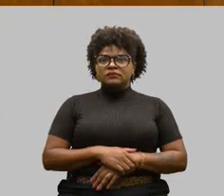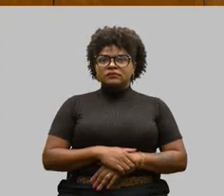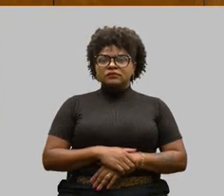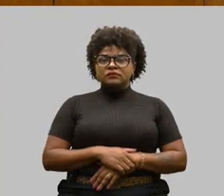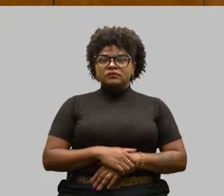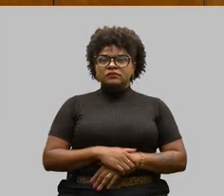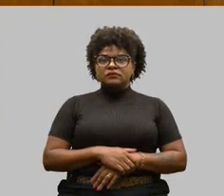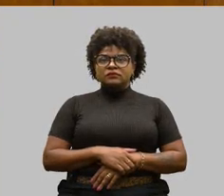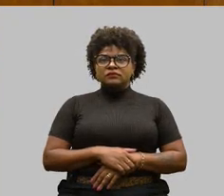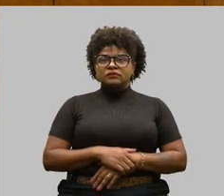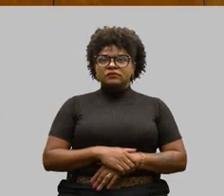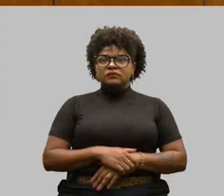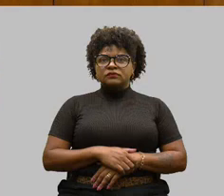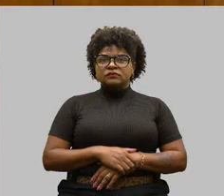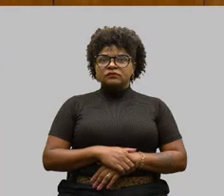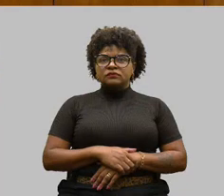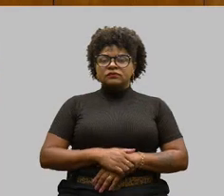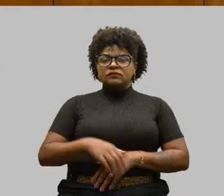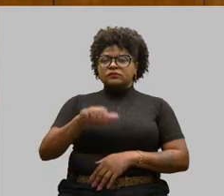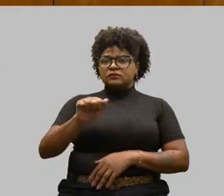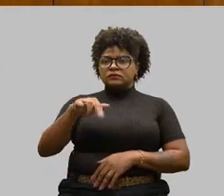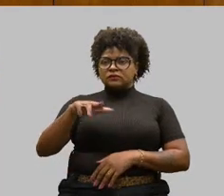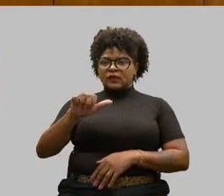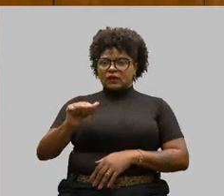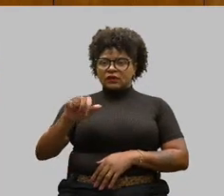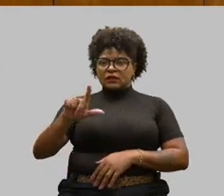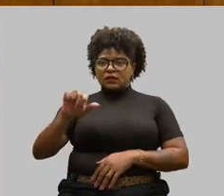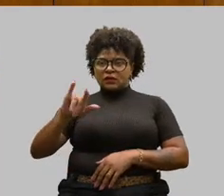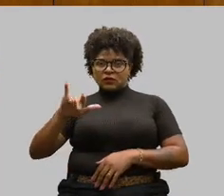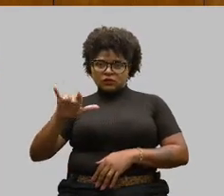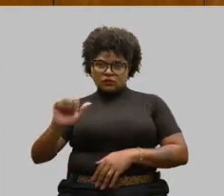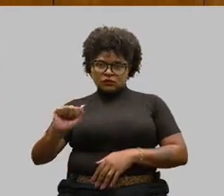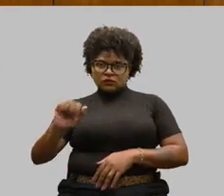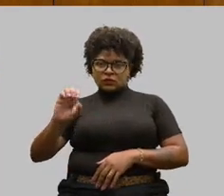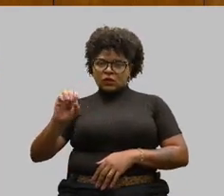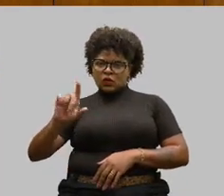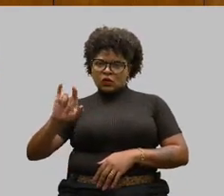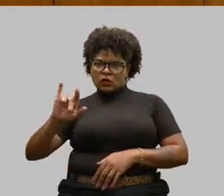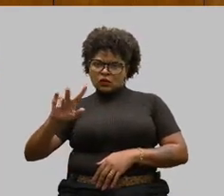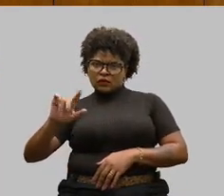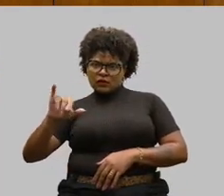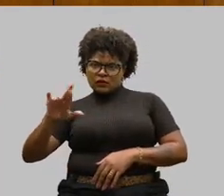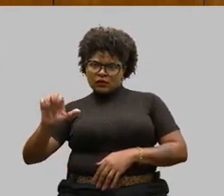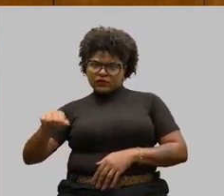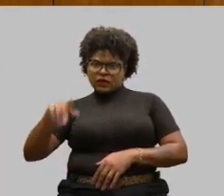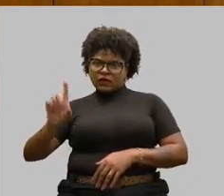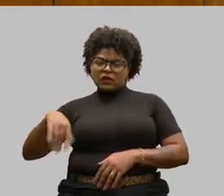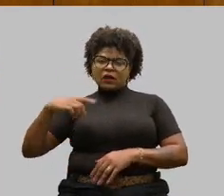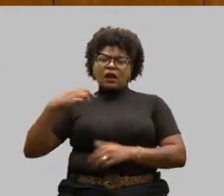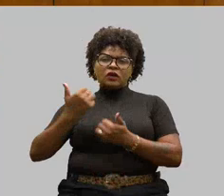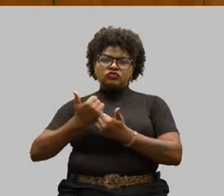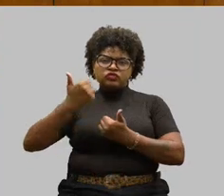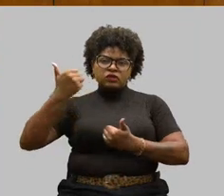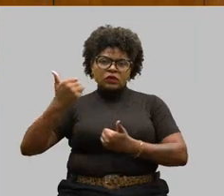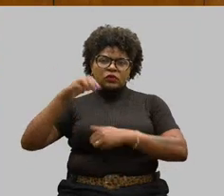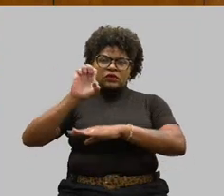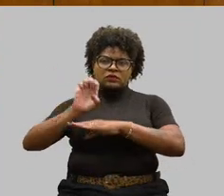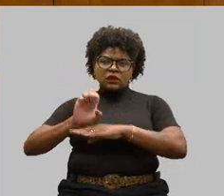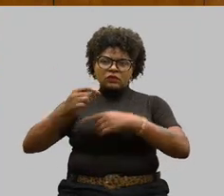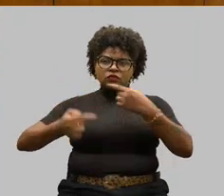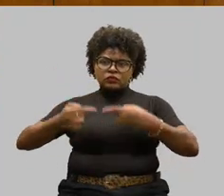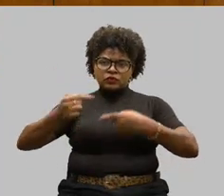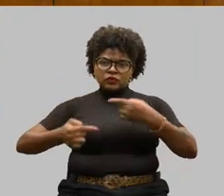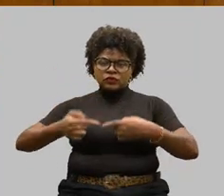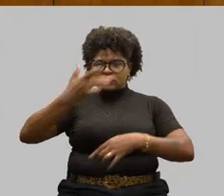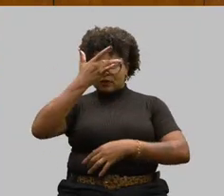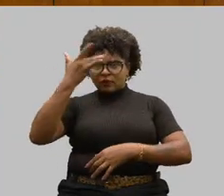já está Ana Lúcia Oliveira diretora Estadual de políticas das pessoas para pessoas com deficiência da